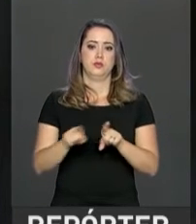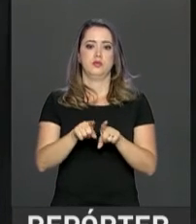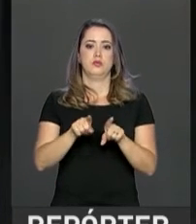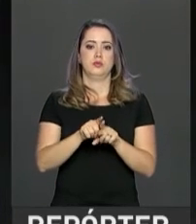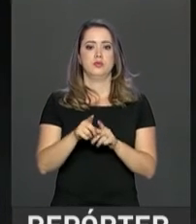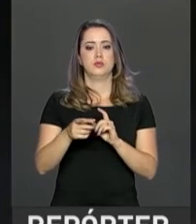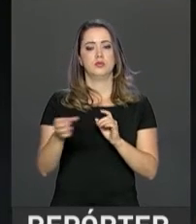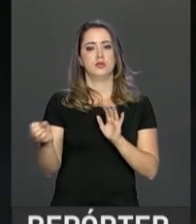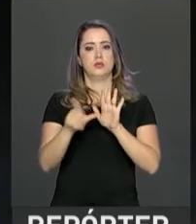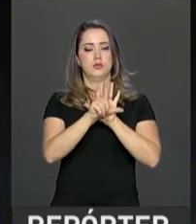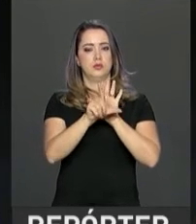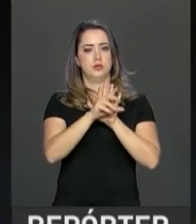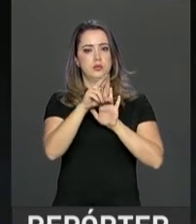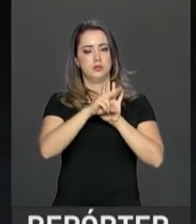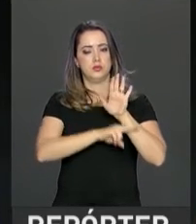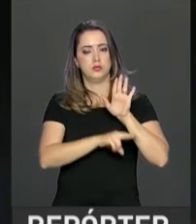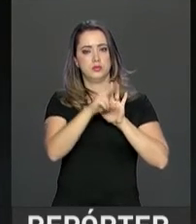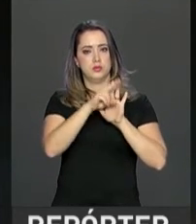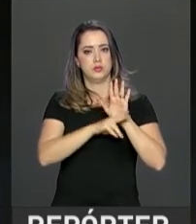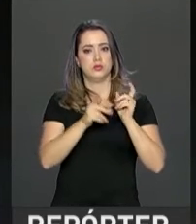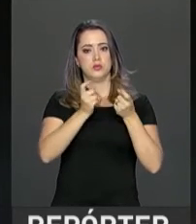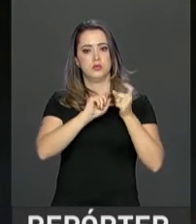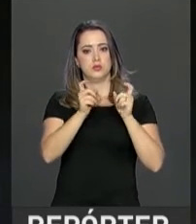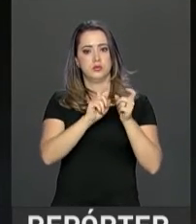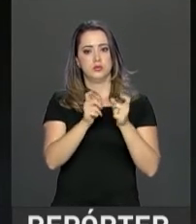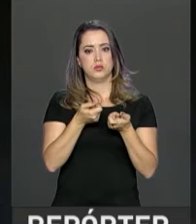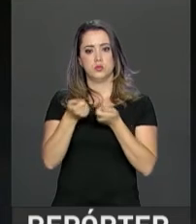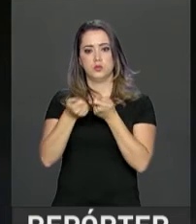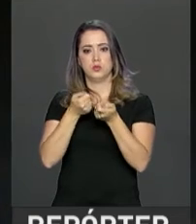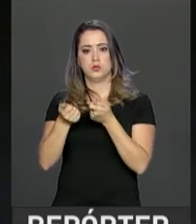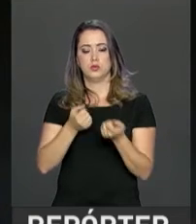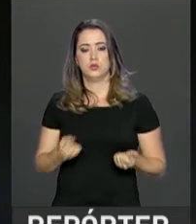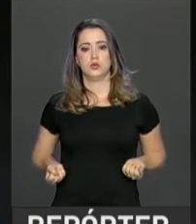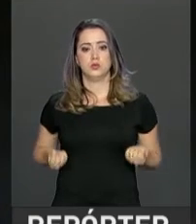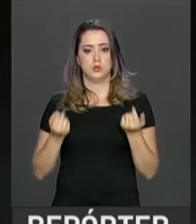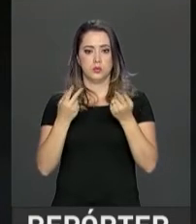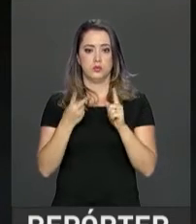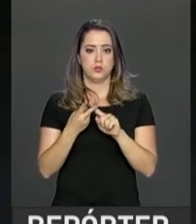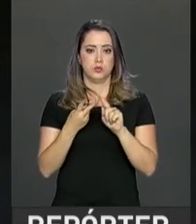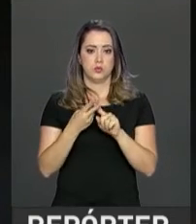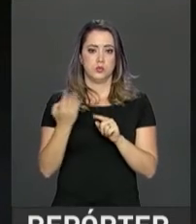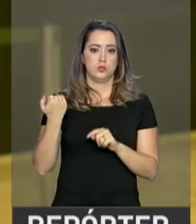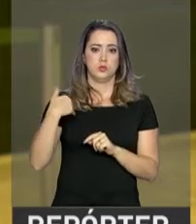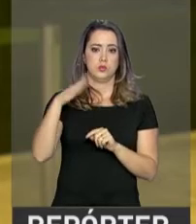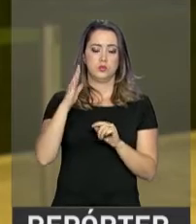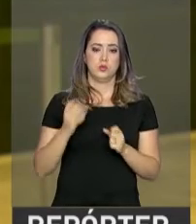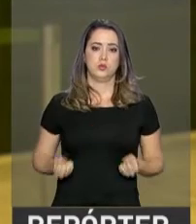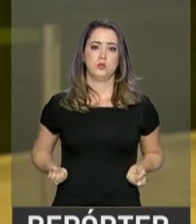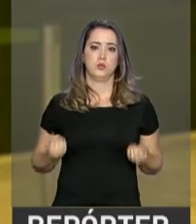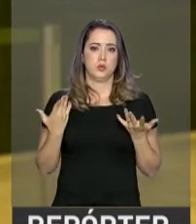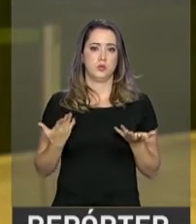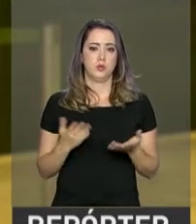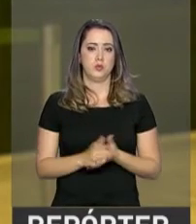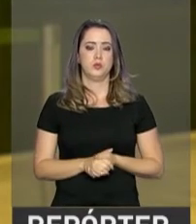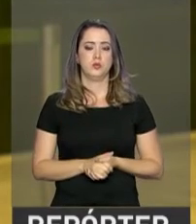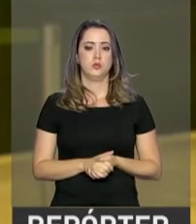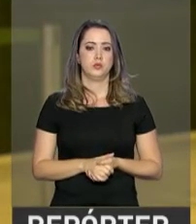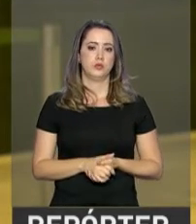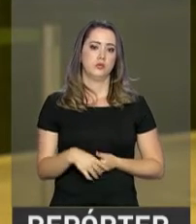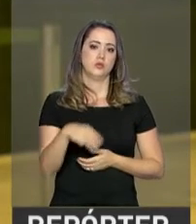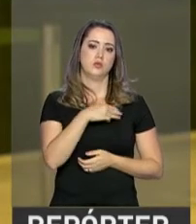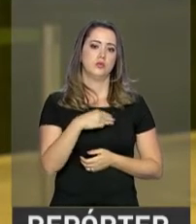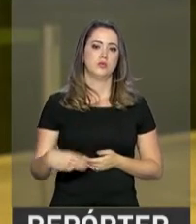reforma administrativa ajustando o peso da despesa de pessoal que a nossa segunda maior despesa o ministro chefe da casa civil